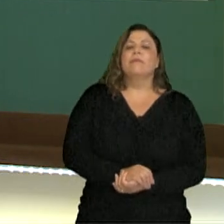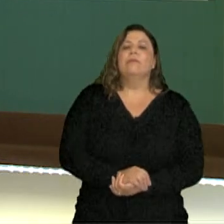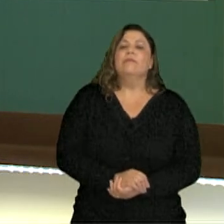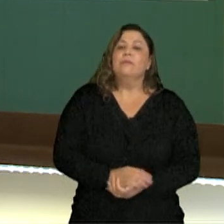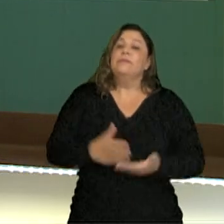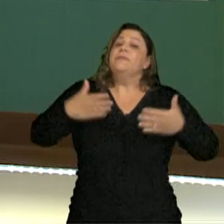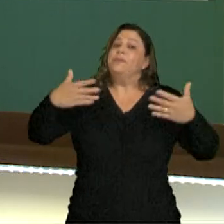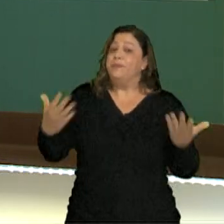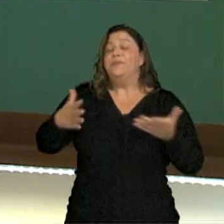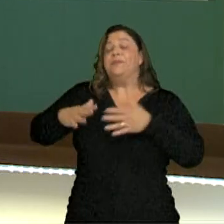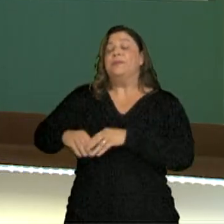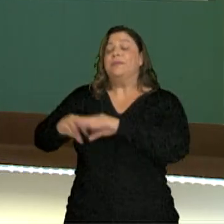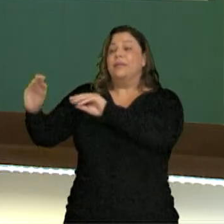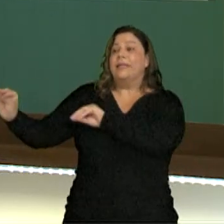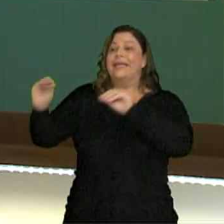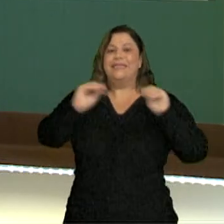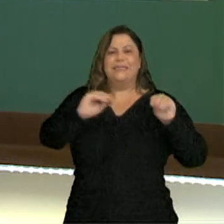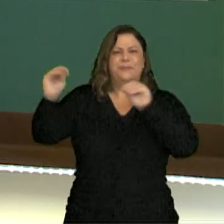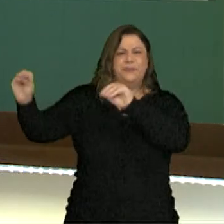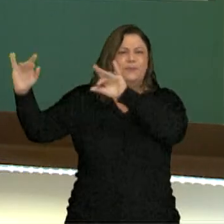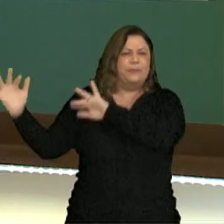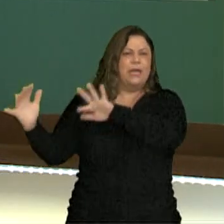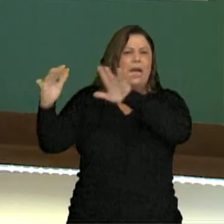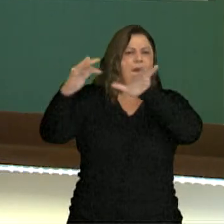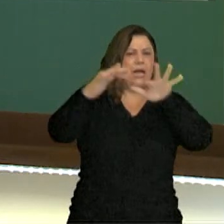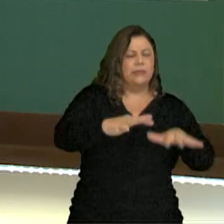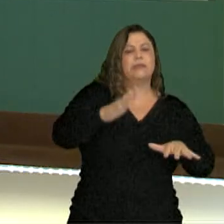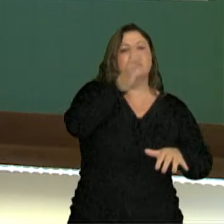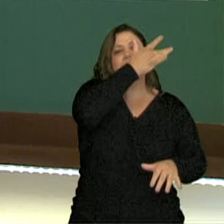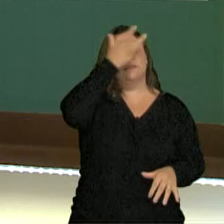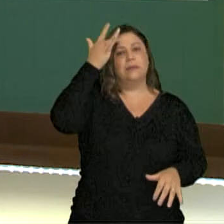esse deslocamento de pessoas, existe algo que são